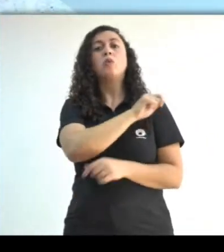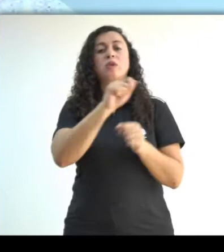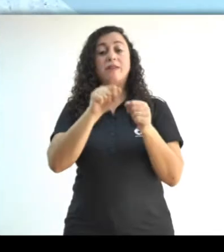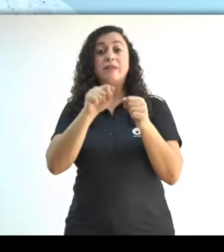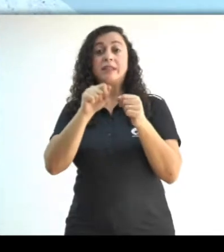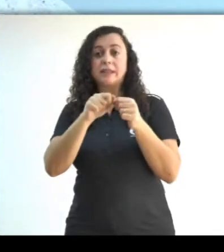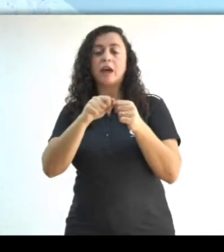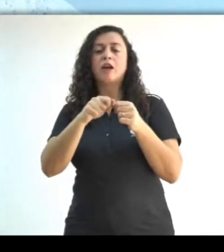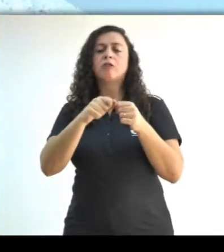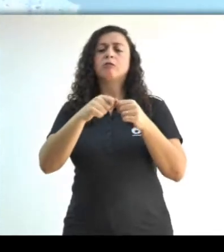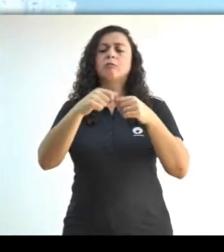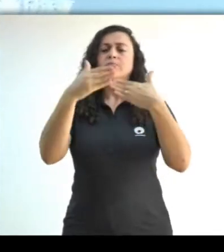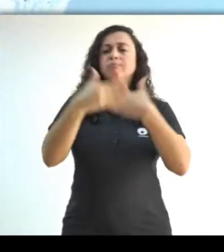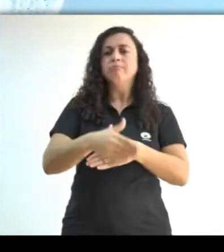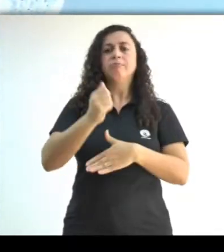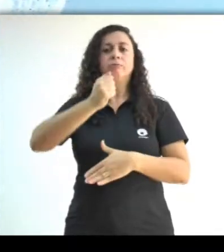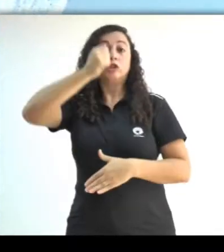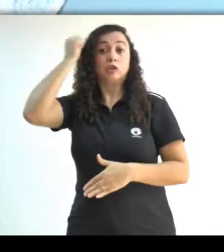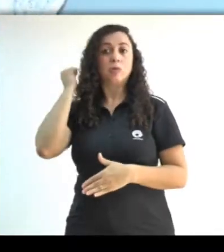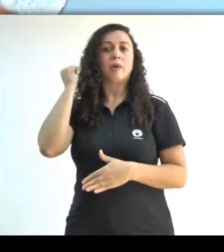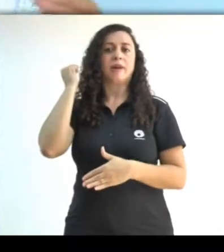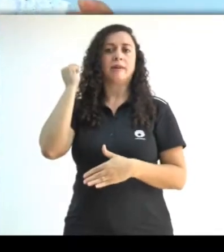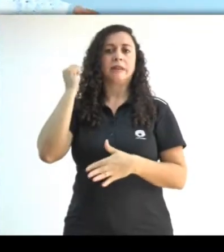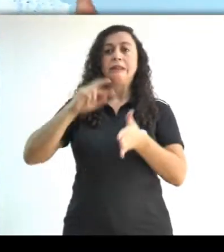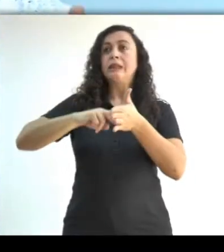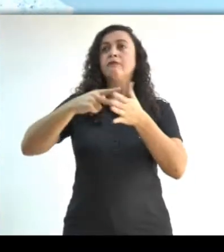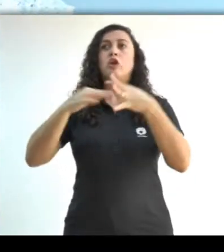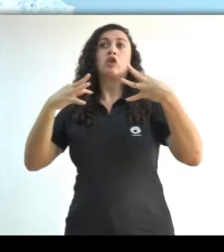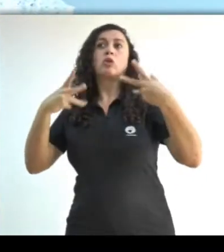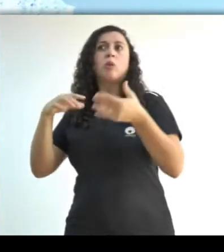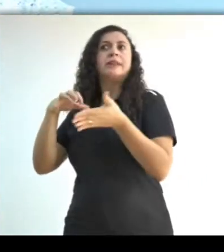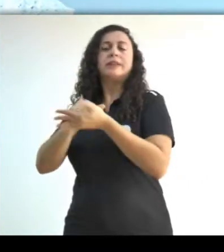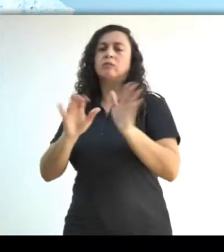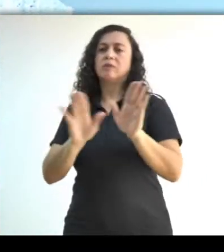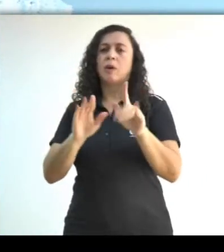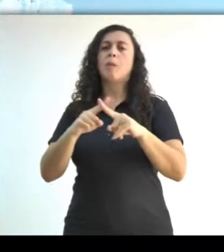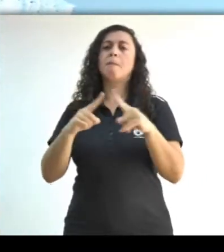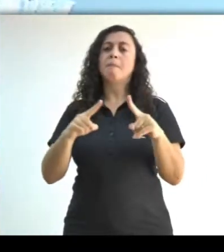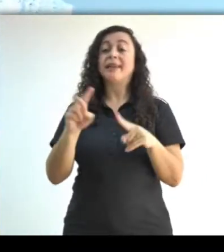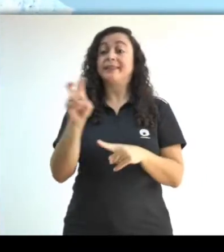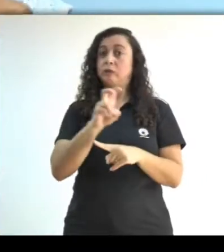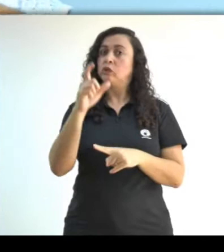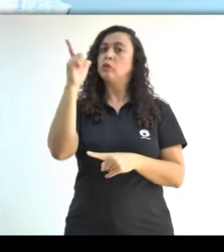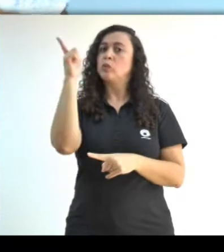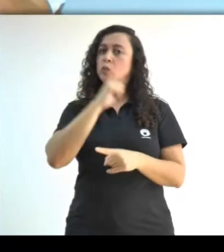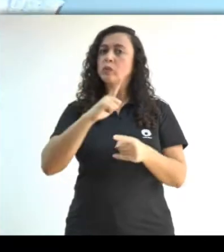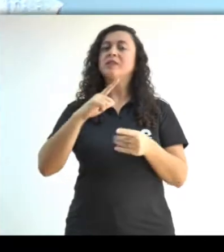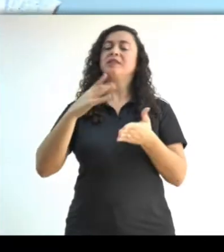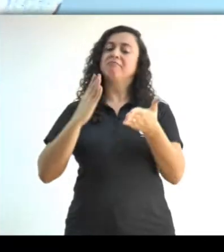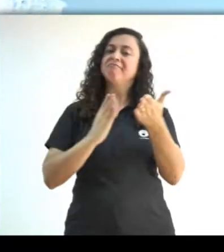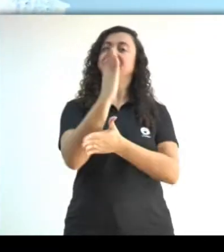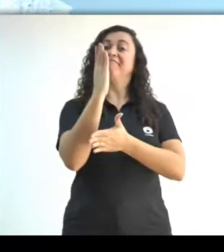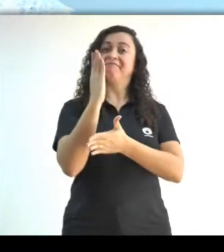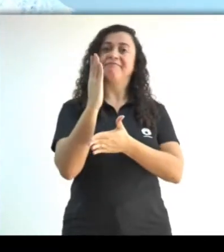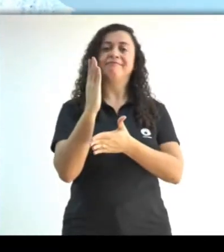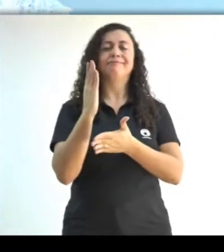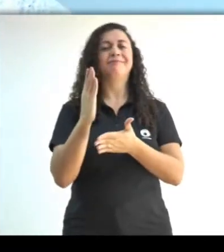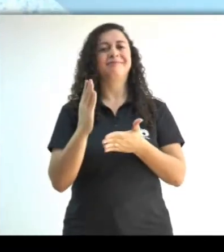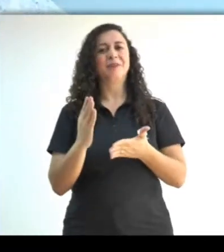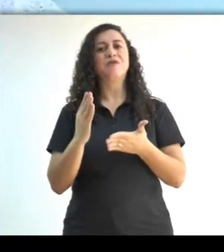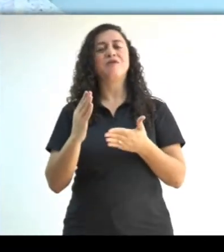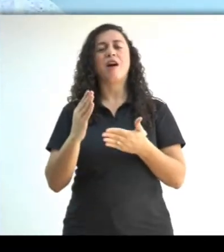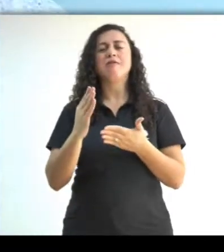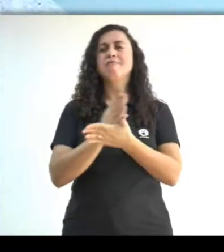prestaram vestibular. Não quer dizer que eram todos os inscritos, tá? Eles conseguiram ingressar